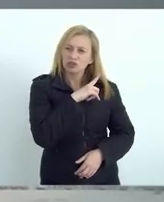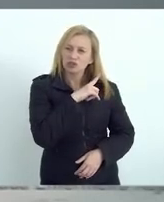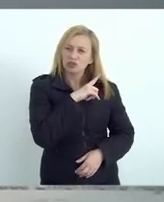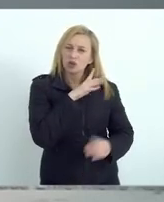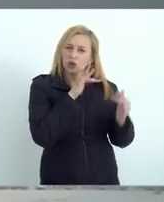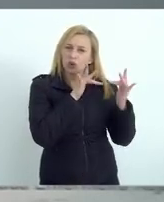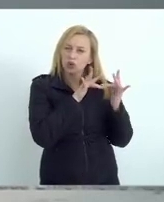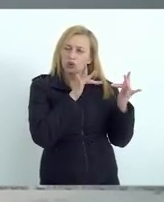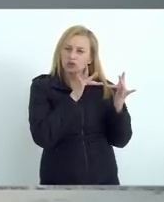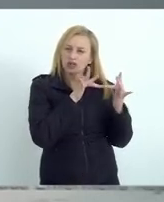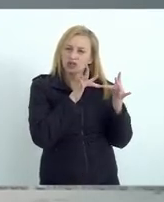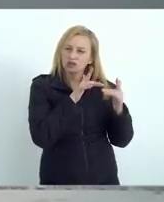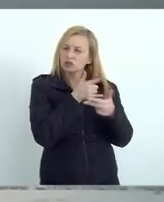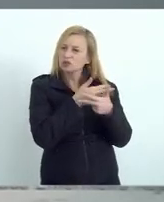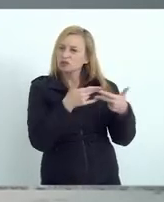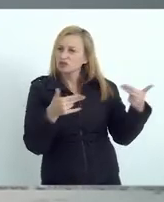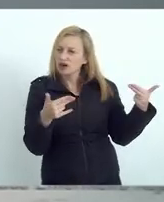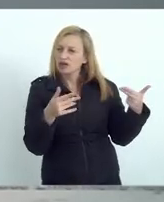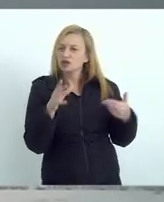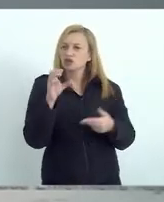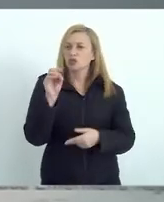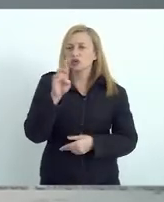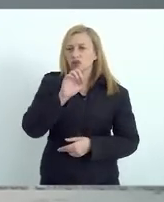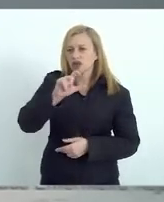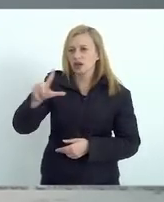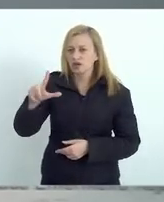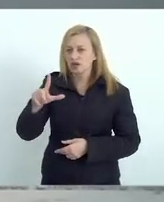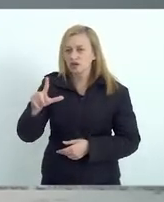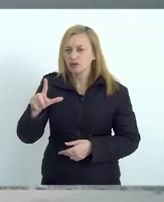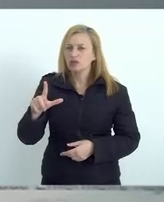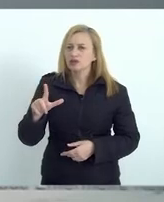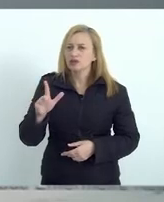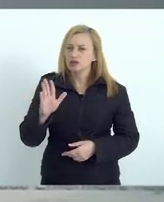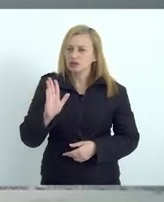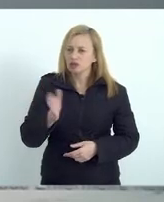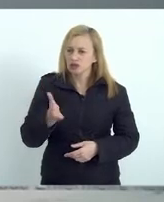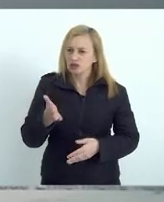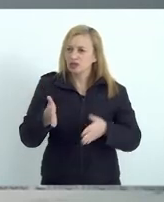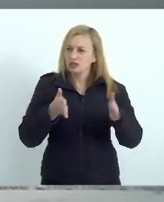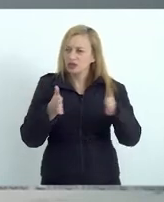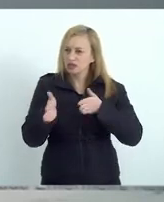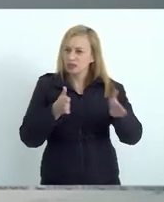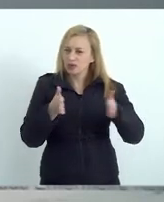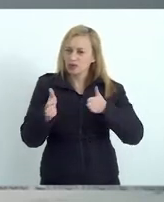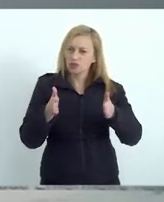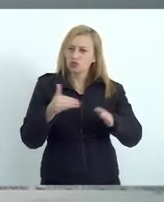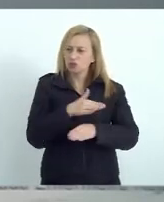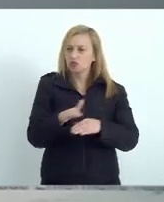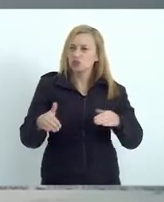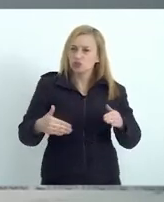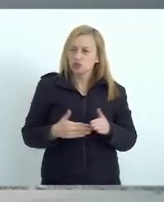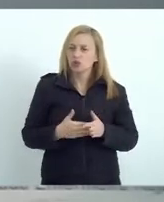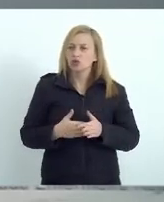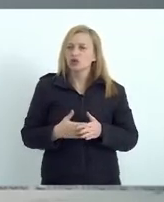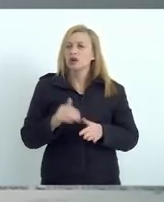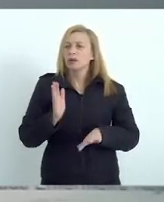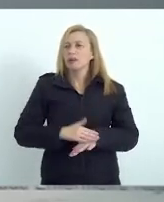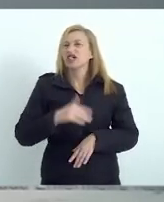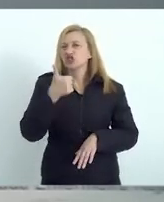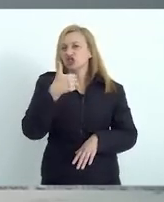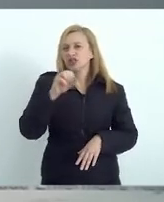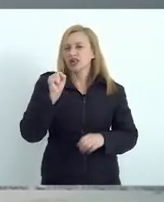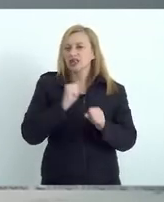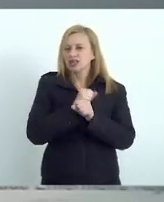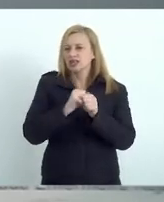contato com vários coronéis que já passaram nesses períodos todos vão mais de